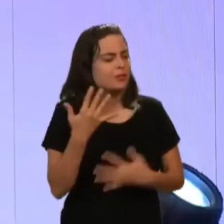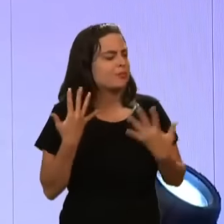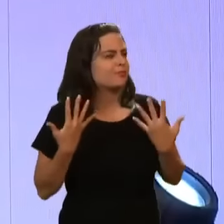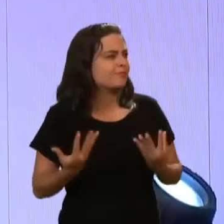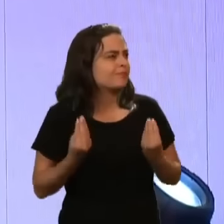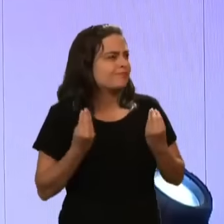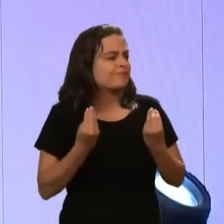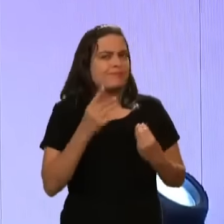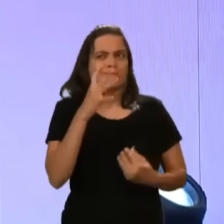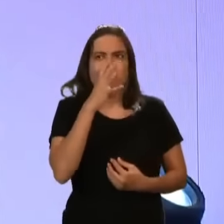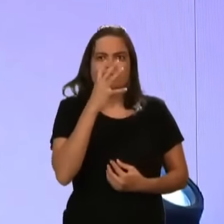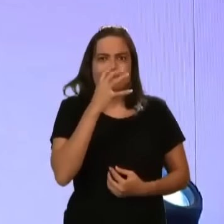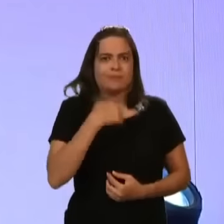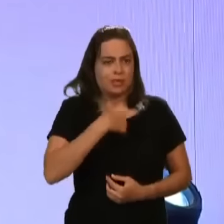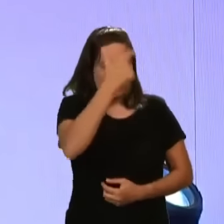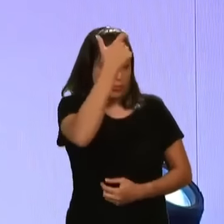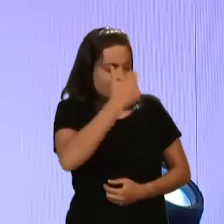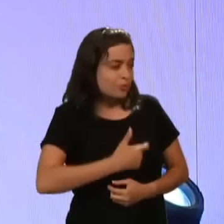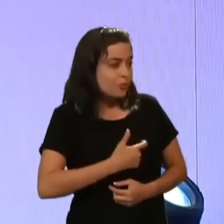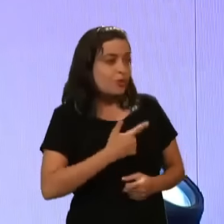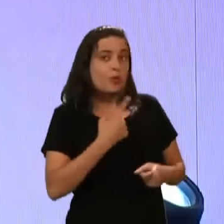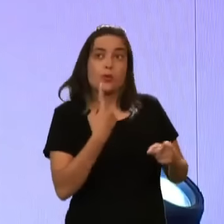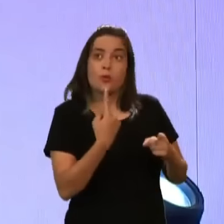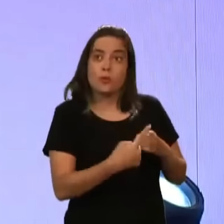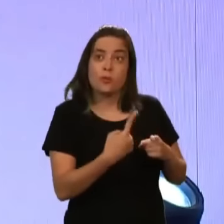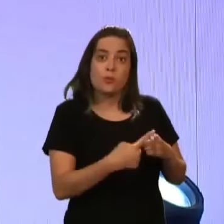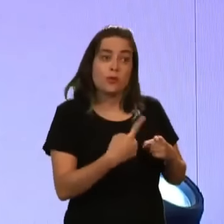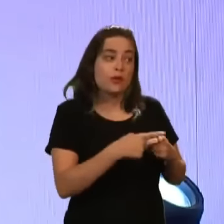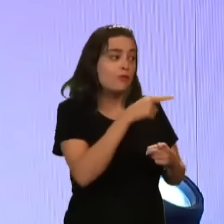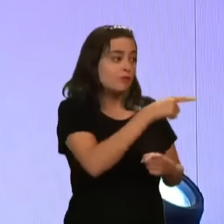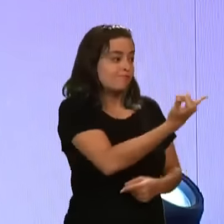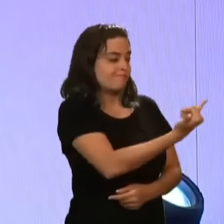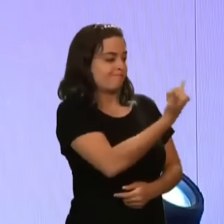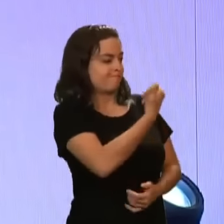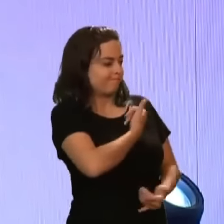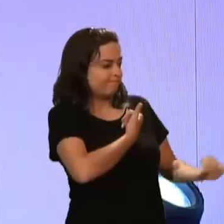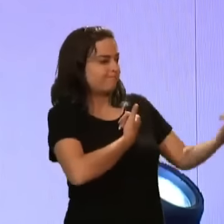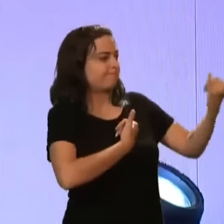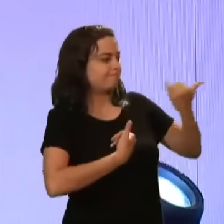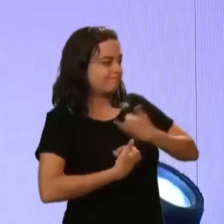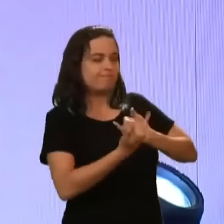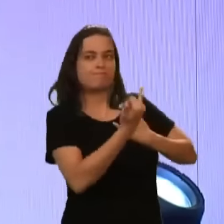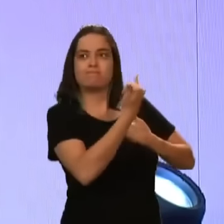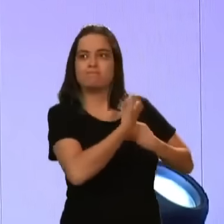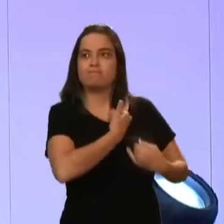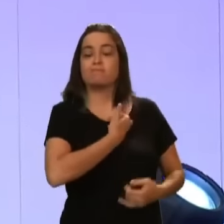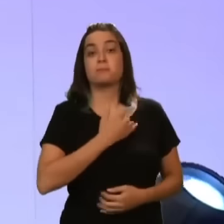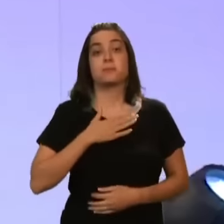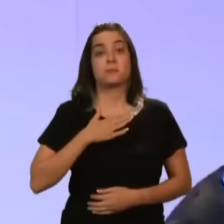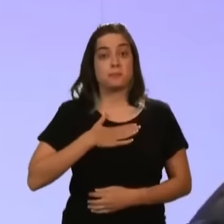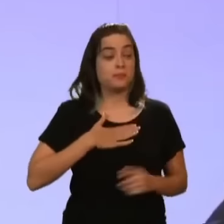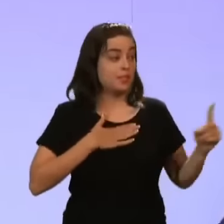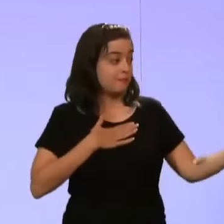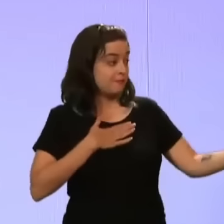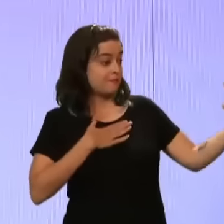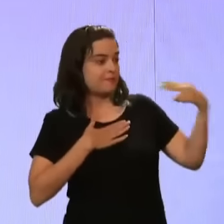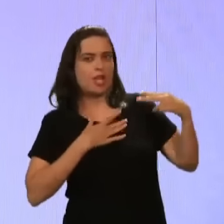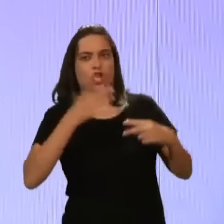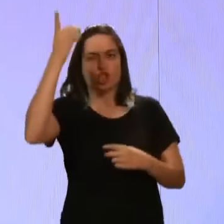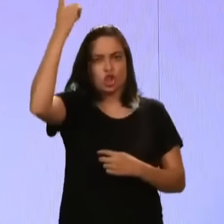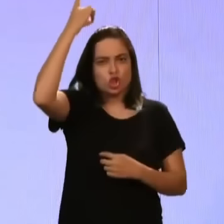impressionante, tudo que eu sou foi o que o Senhor declarava sobre mim. aquilo que ele via de